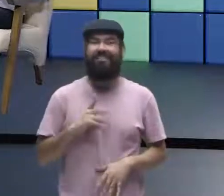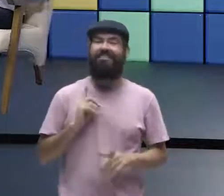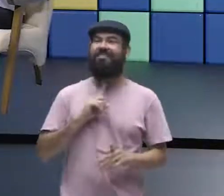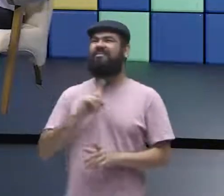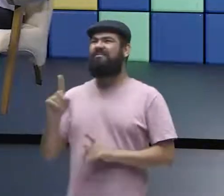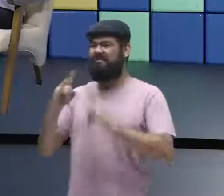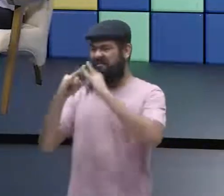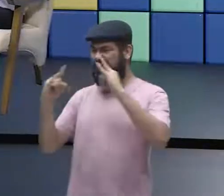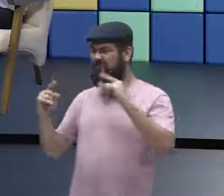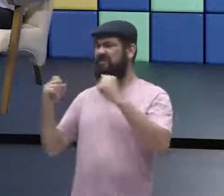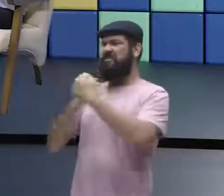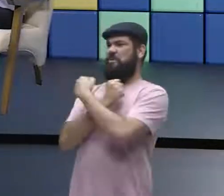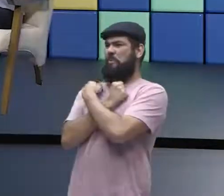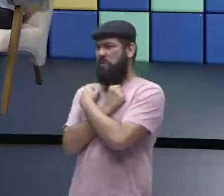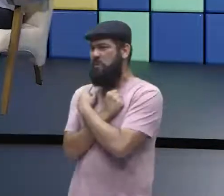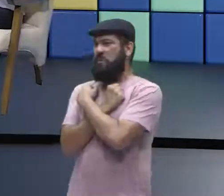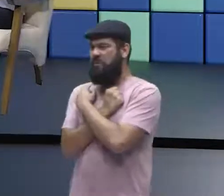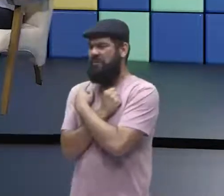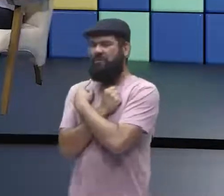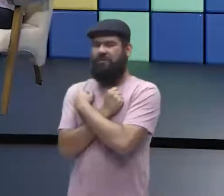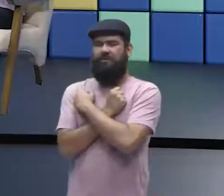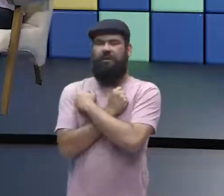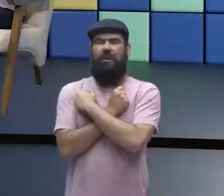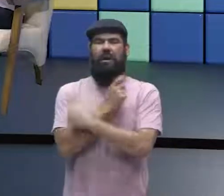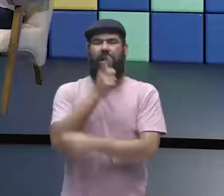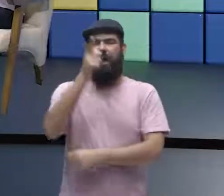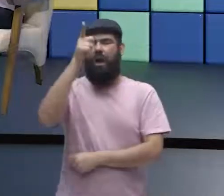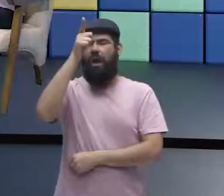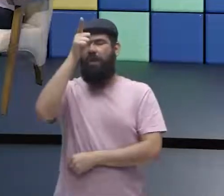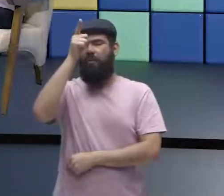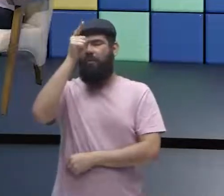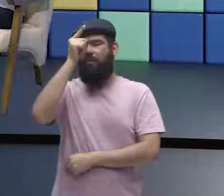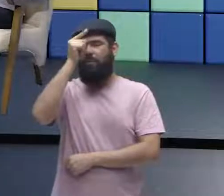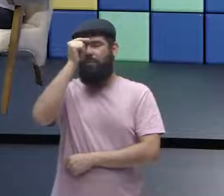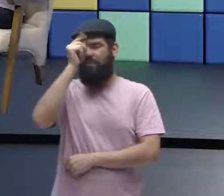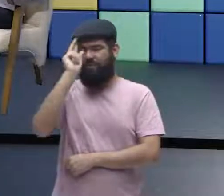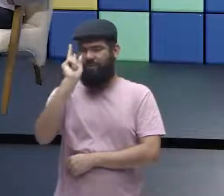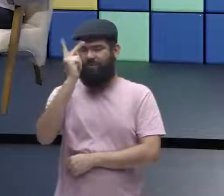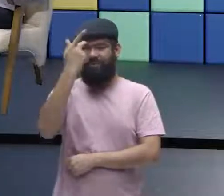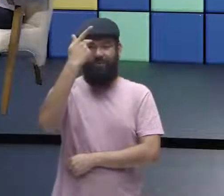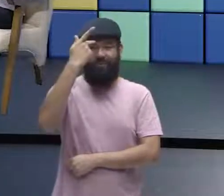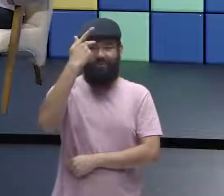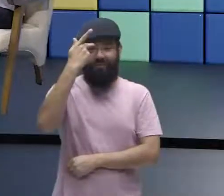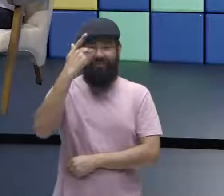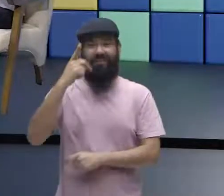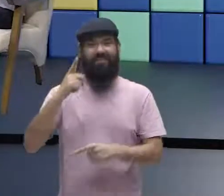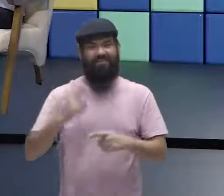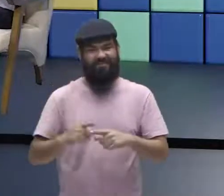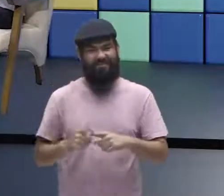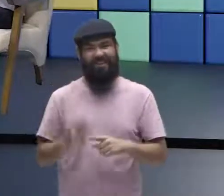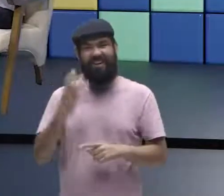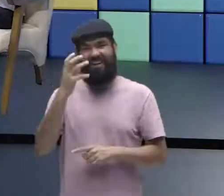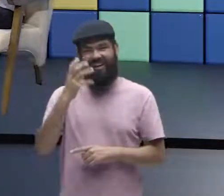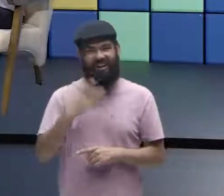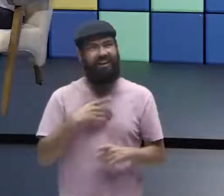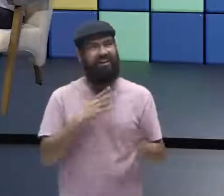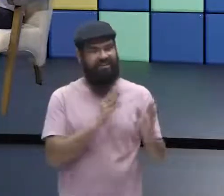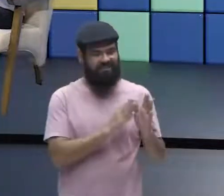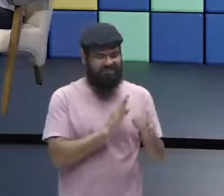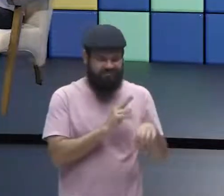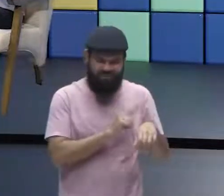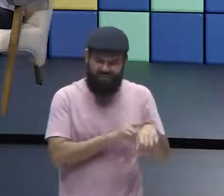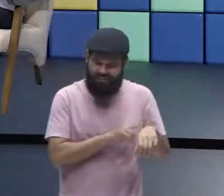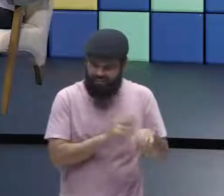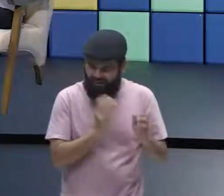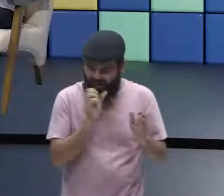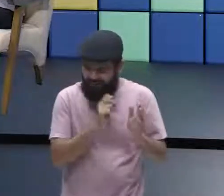academia, fiz atividade física e saí de lá, parecia outra pessoa, né? E aí eu consegui, num intervalo de tempo pequeno, né? Vamos